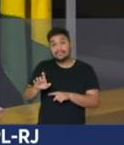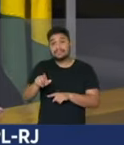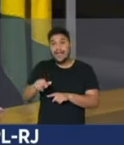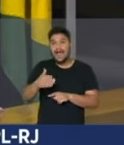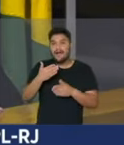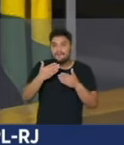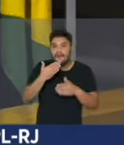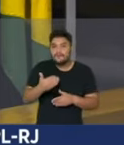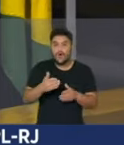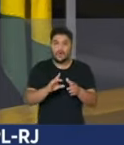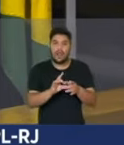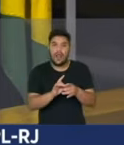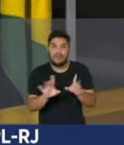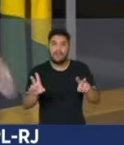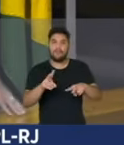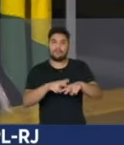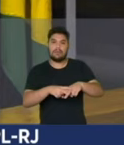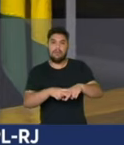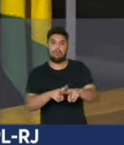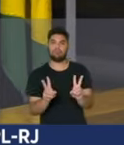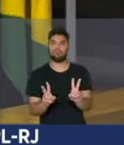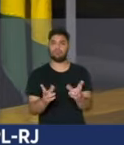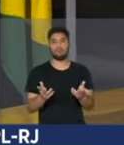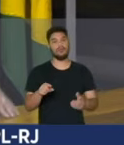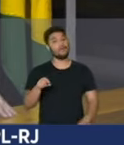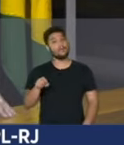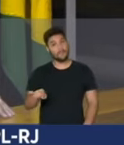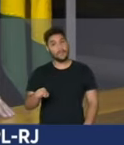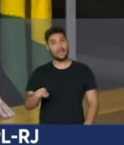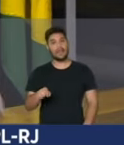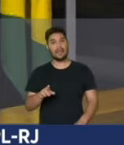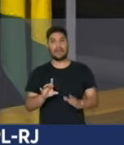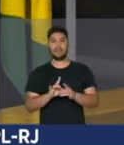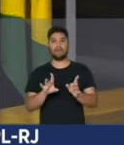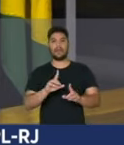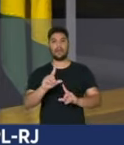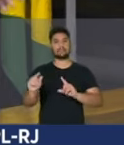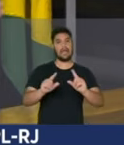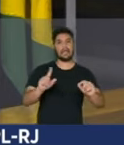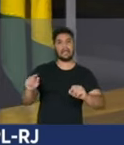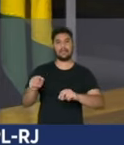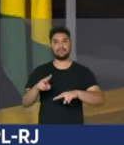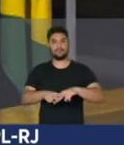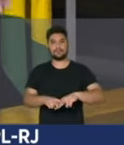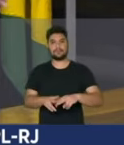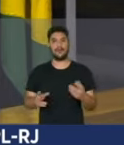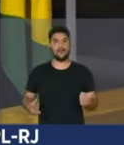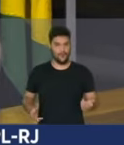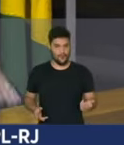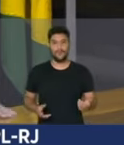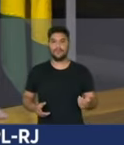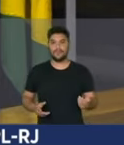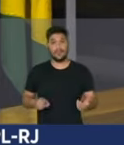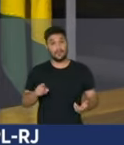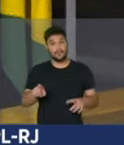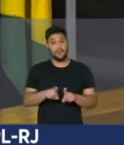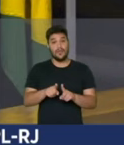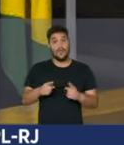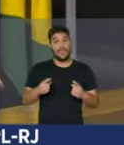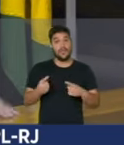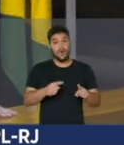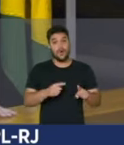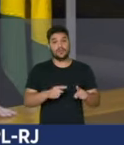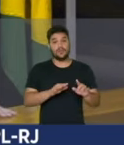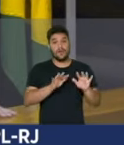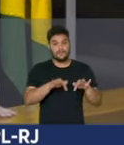desencarceramento são contra o projeto do saidão São contra o fim dos